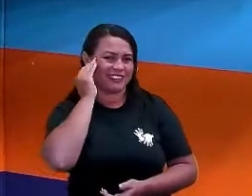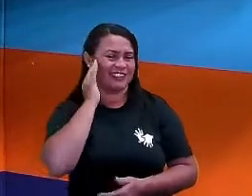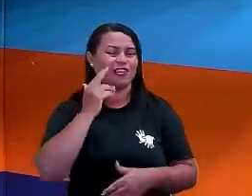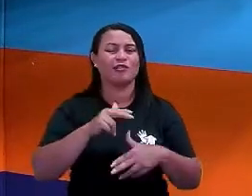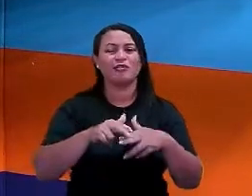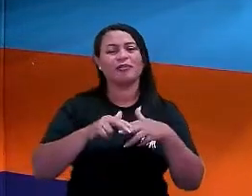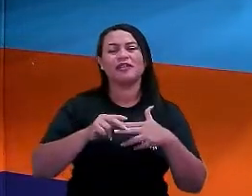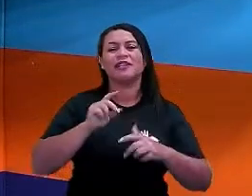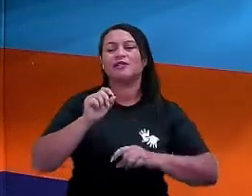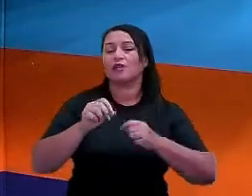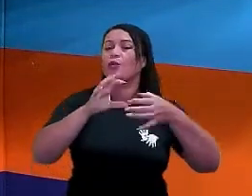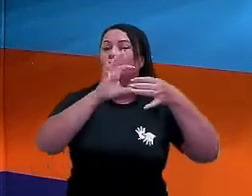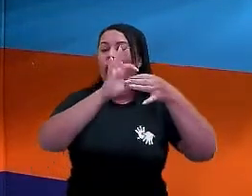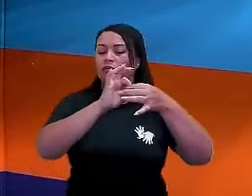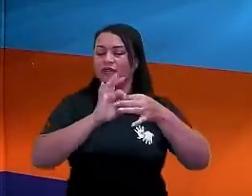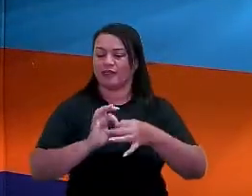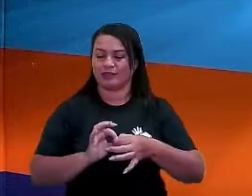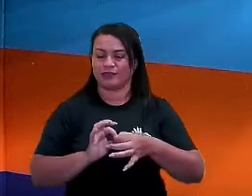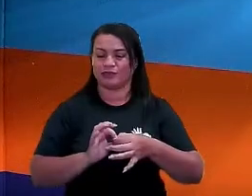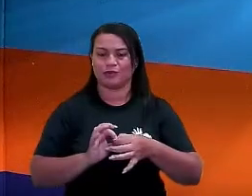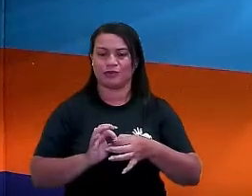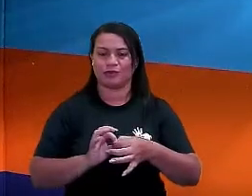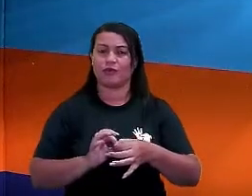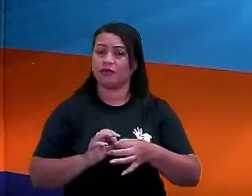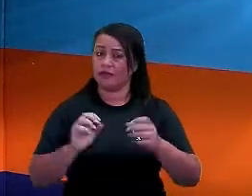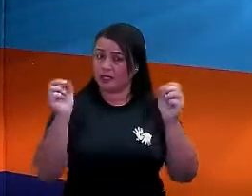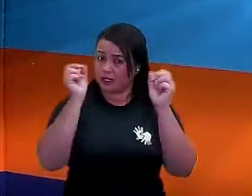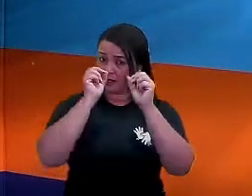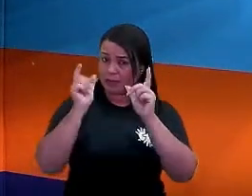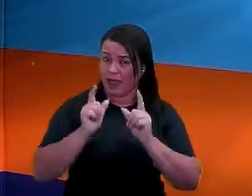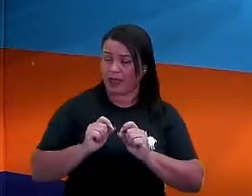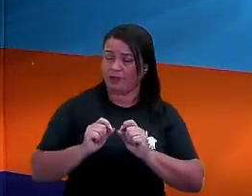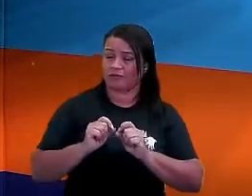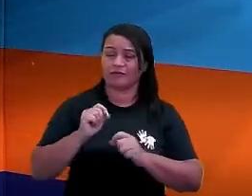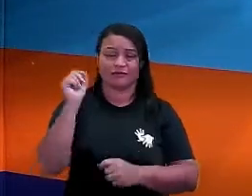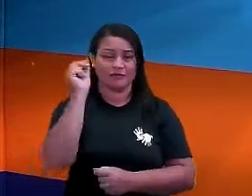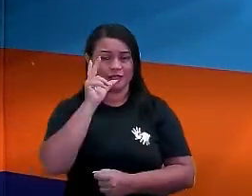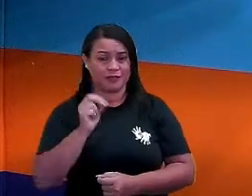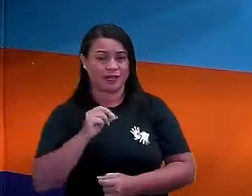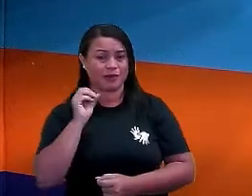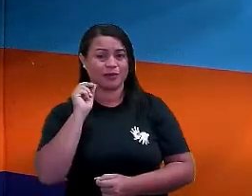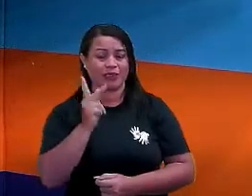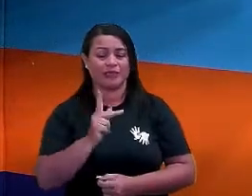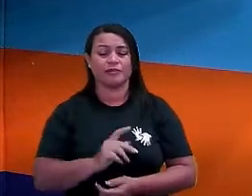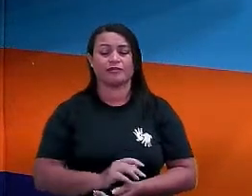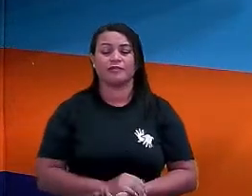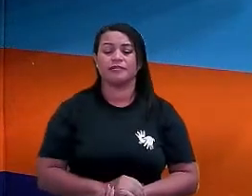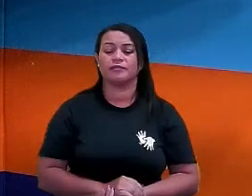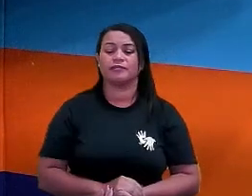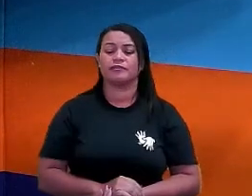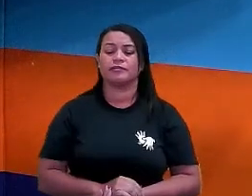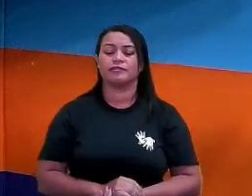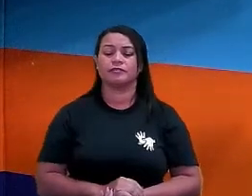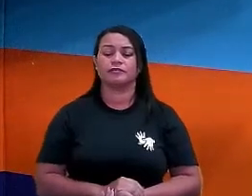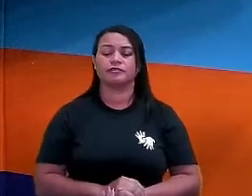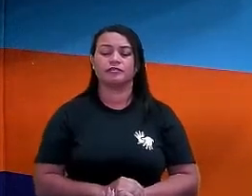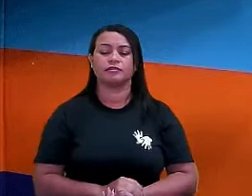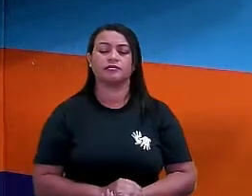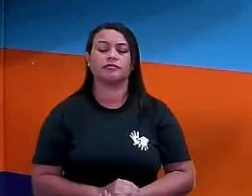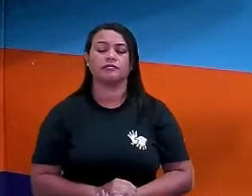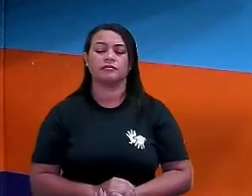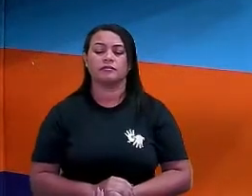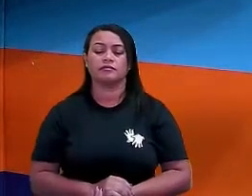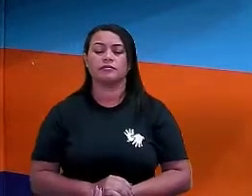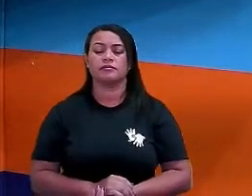disse, é pelo contexto. Fique muito atento no contexto. That's okay? So, she's going